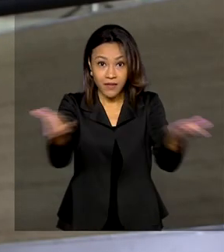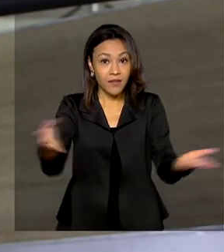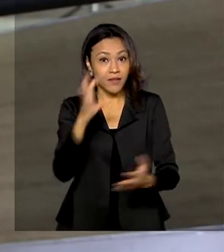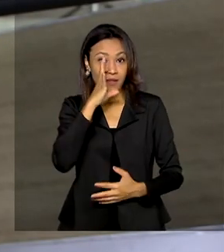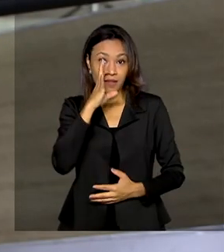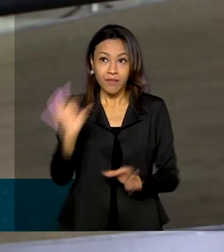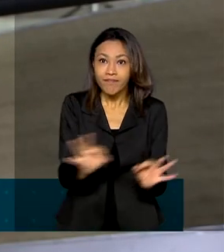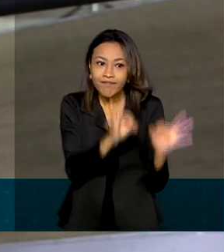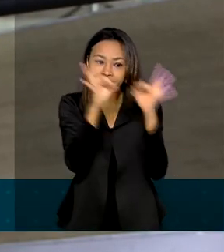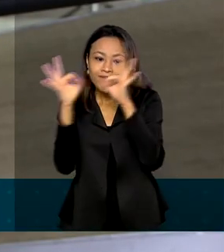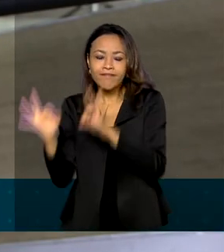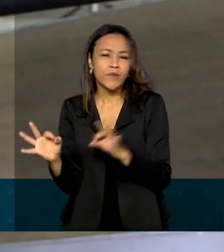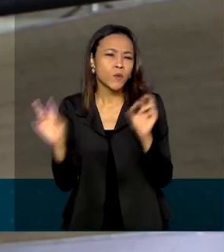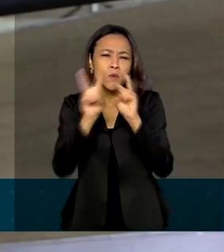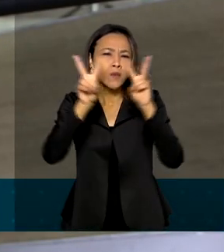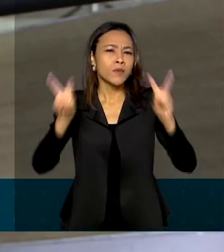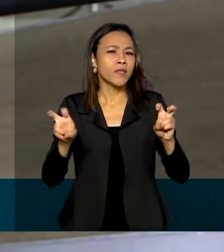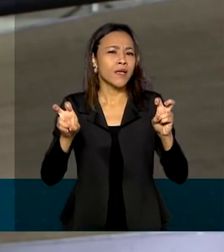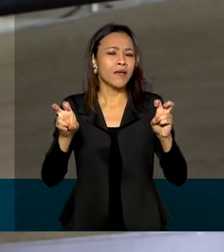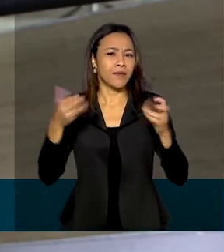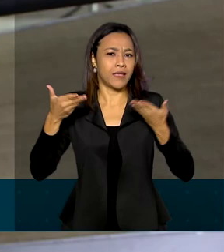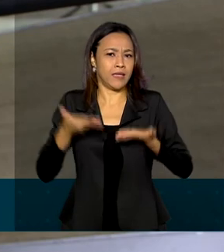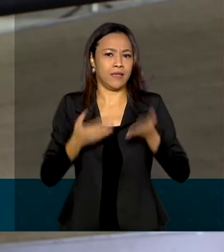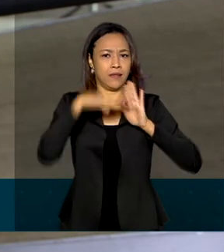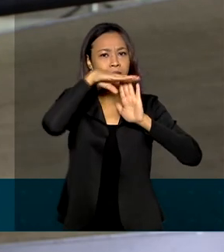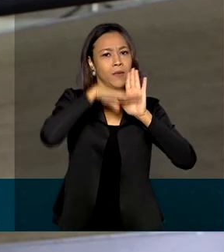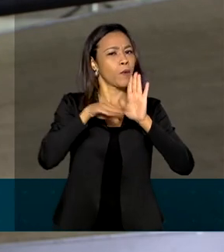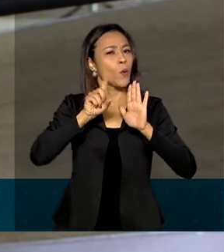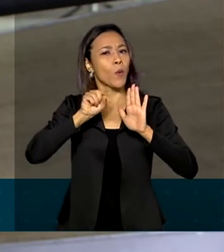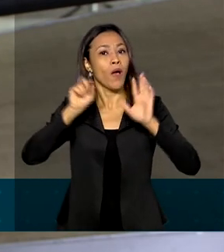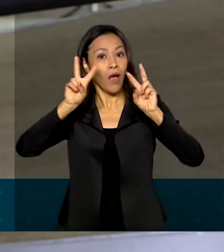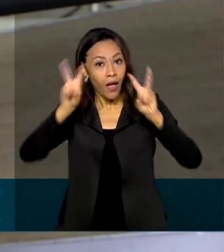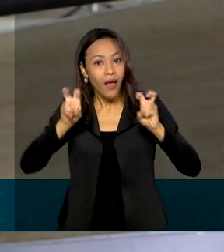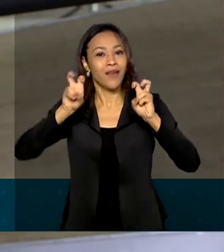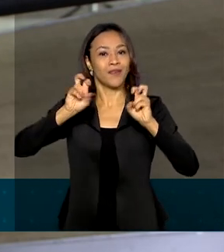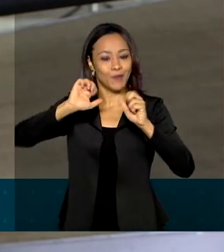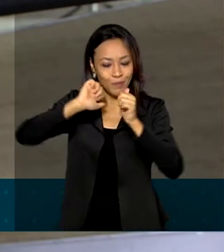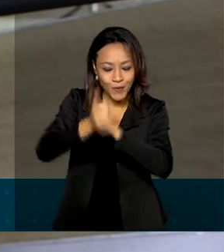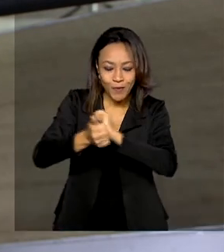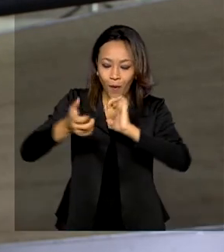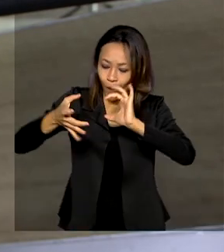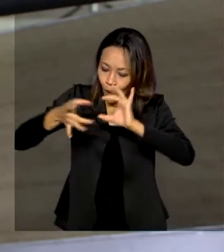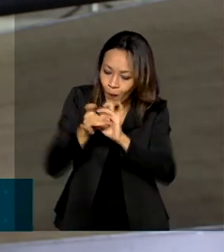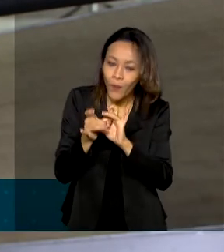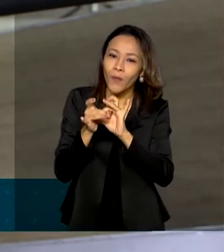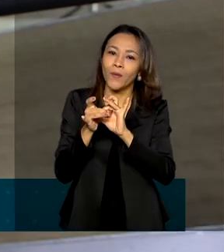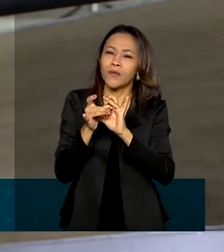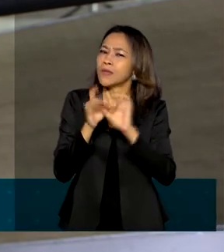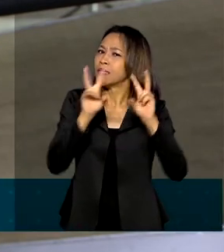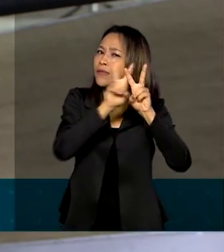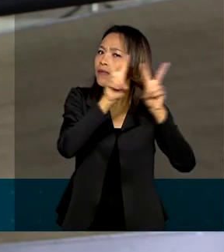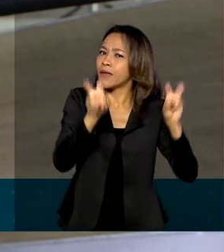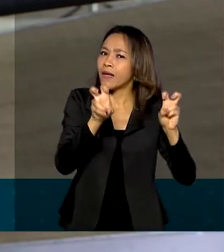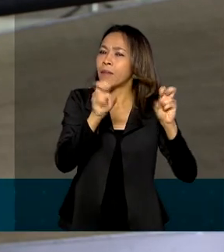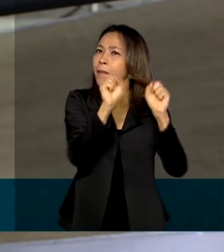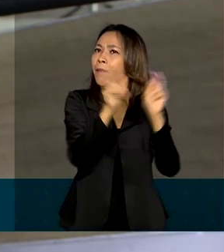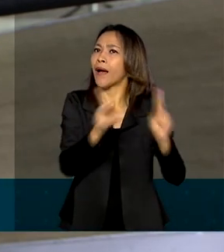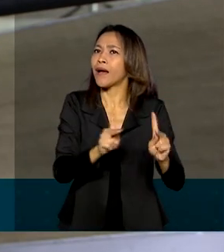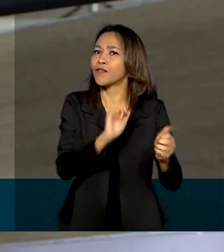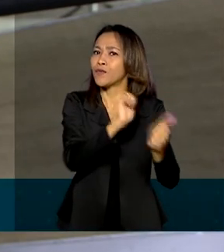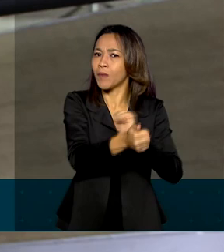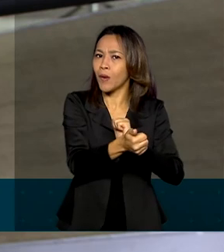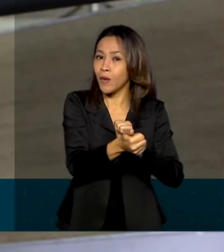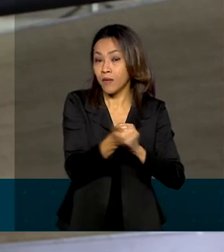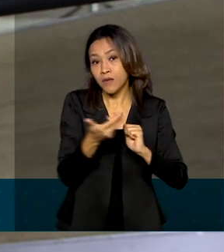Olha só o lema desse programa que será lançado é o futebol nos une Ele dará destaque a temas como a Paz no Futebol